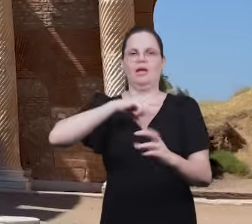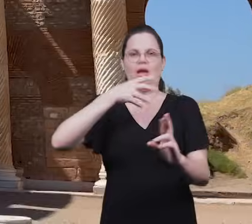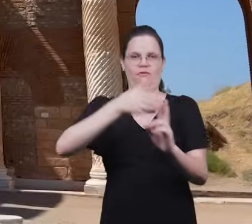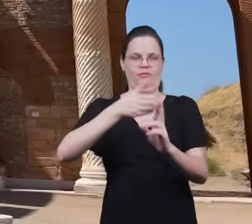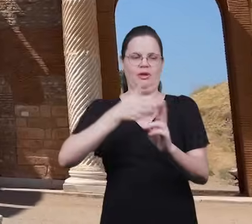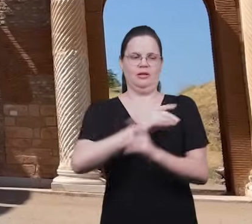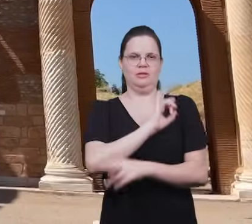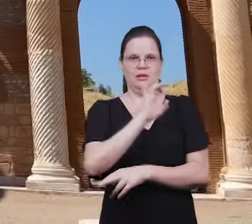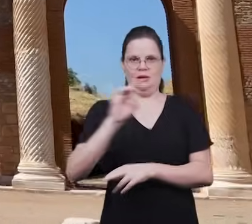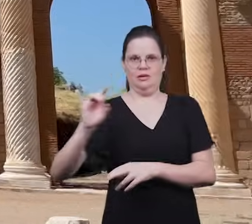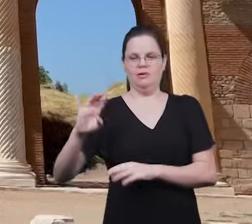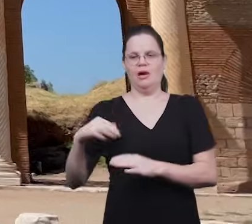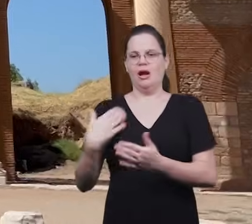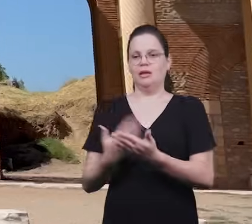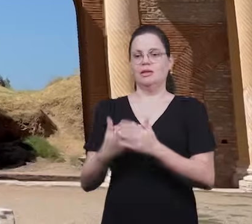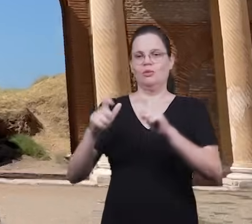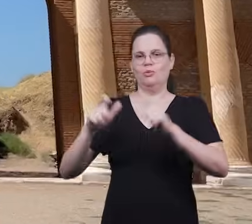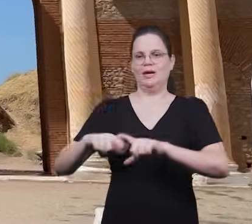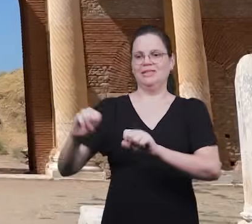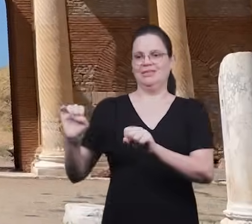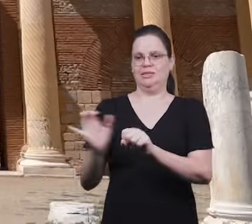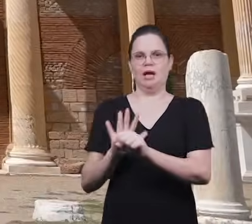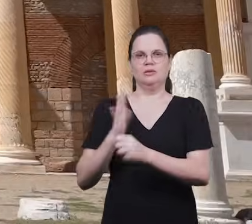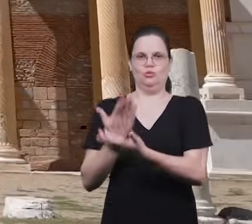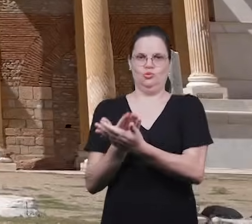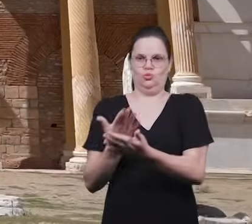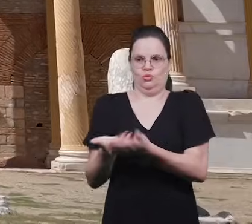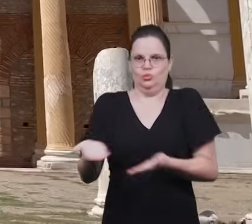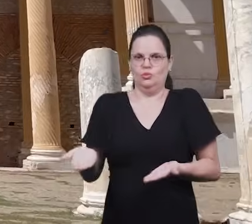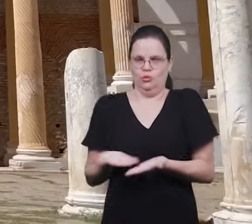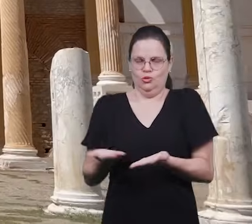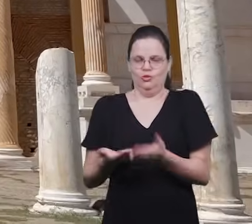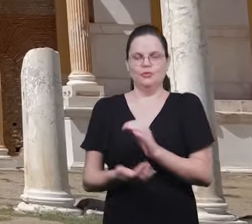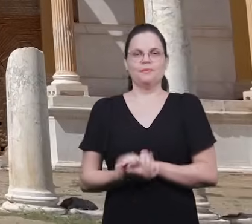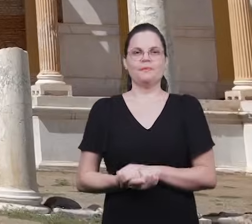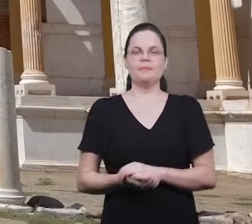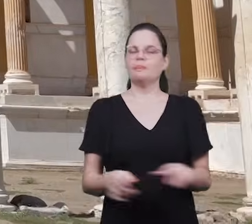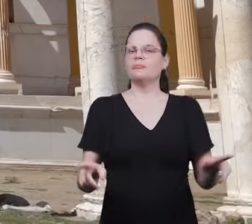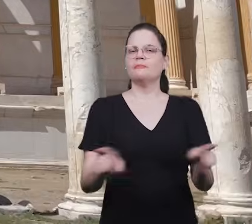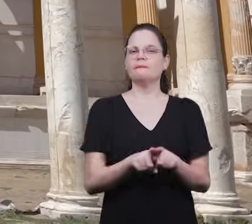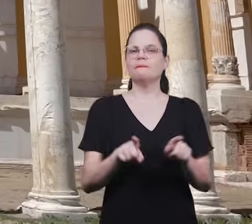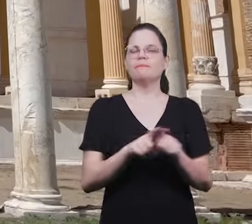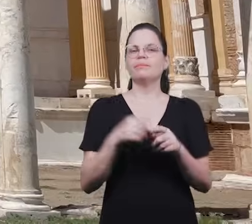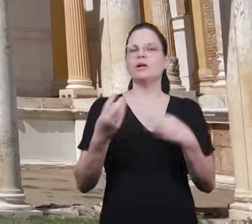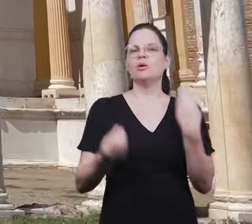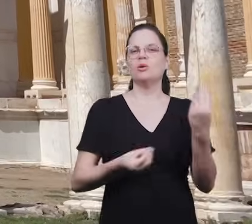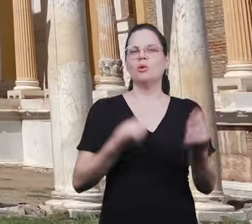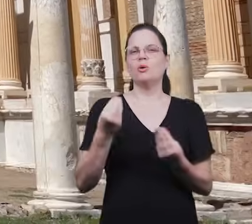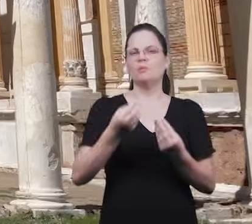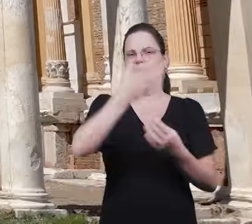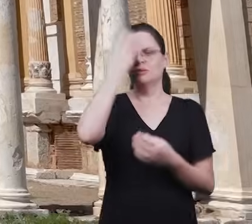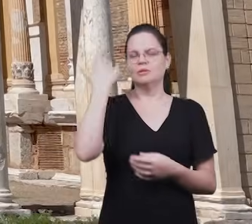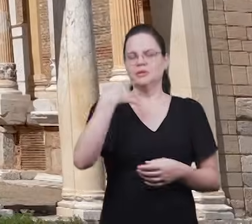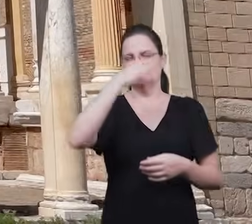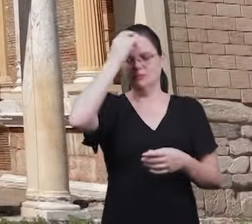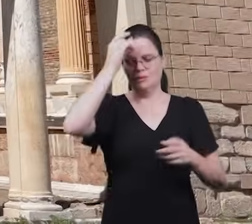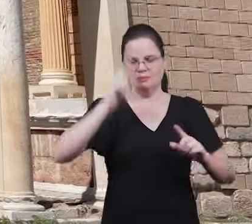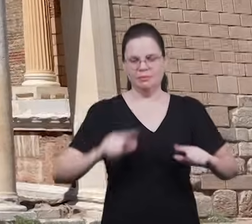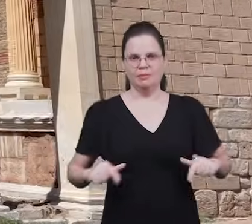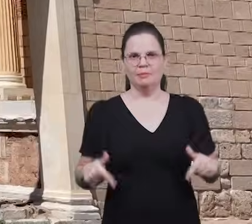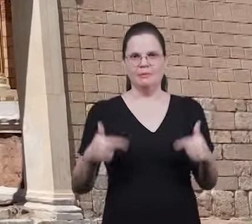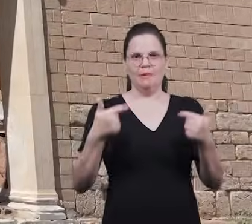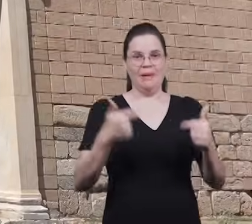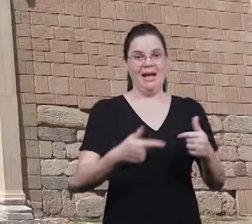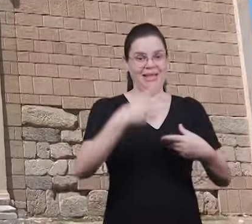até, naturalmente, a carta de Sardes. E acima de tudo, como foi que o Espírito Santo operou, né, ao